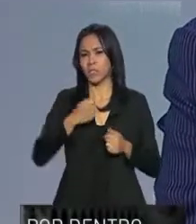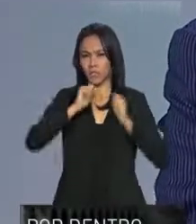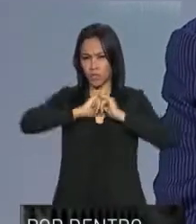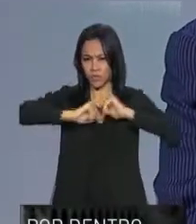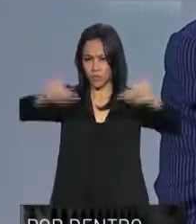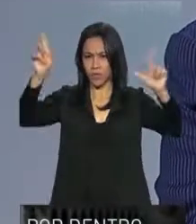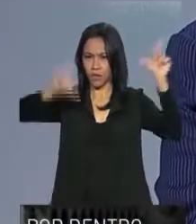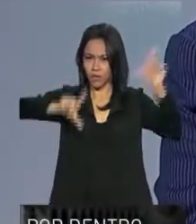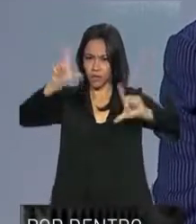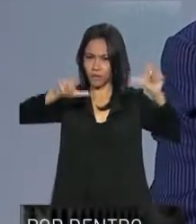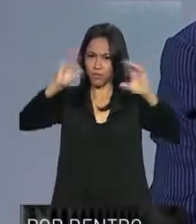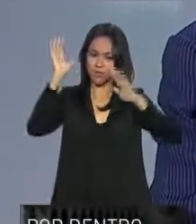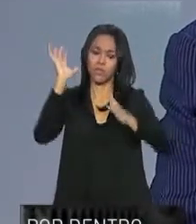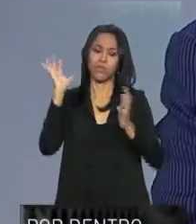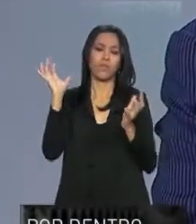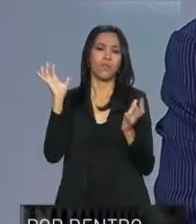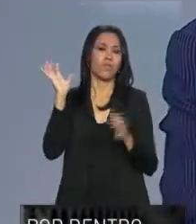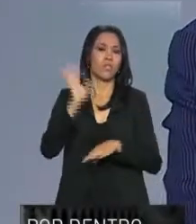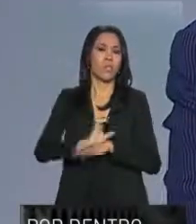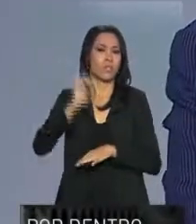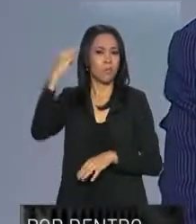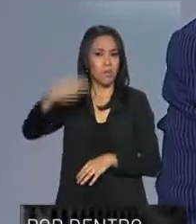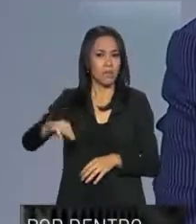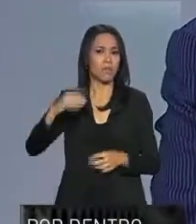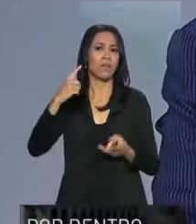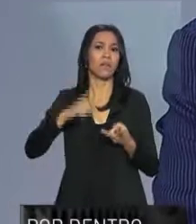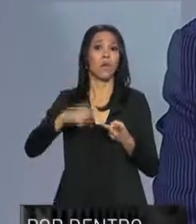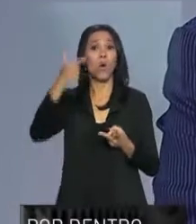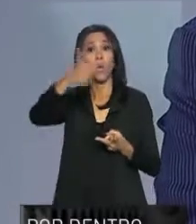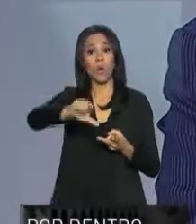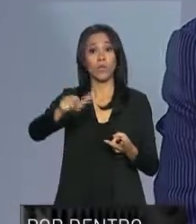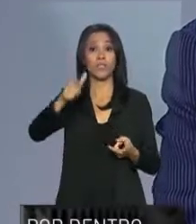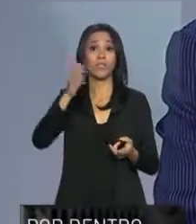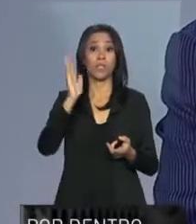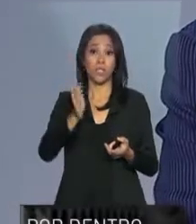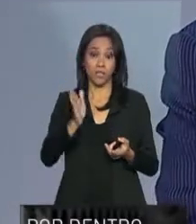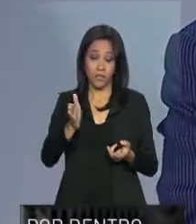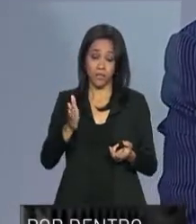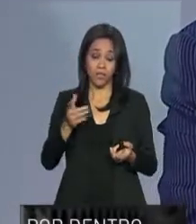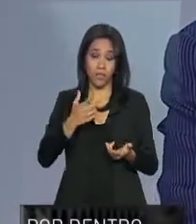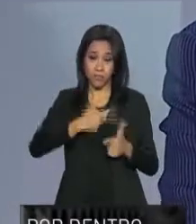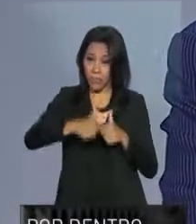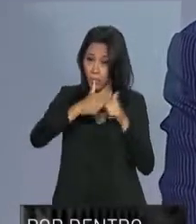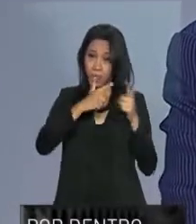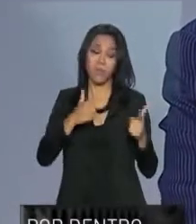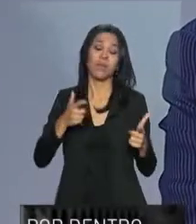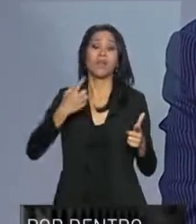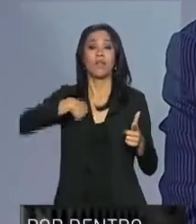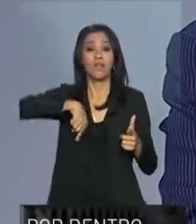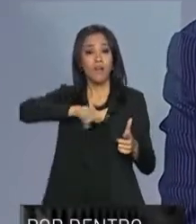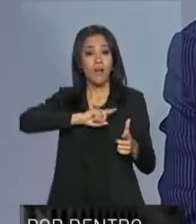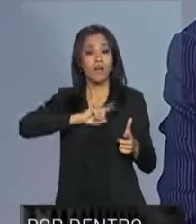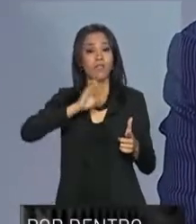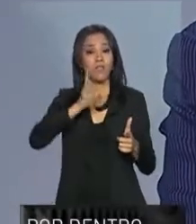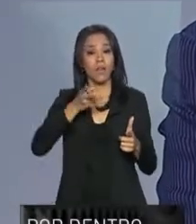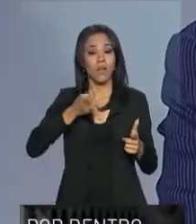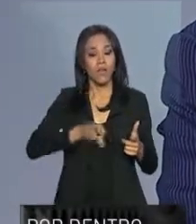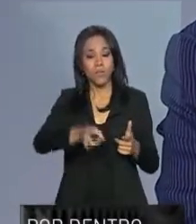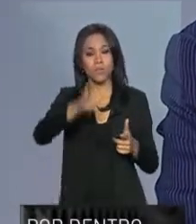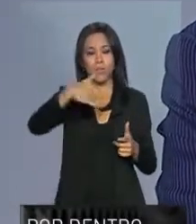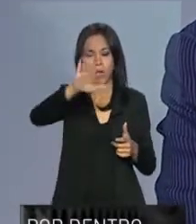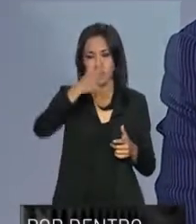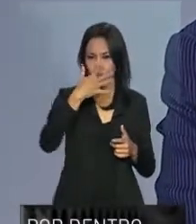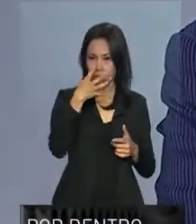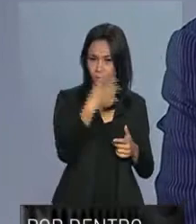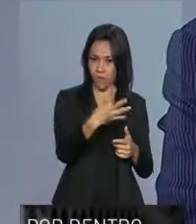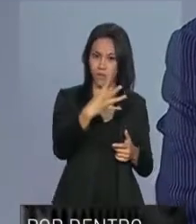outras que estavam recebendo enchentes antes mesmo de ser entregues e nós também demos continuidade às mais de 400